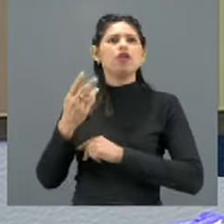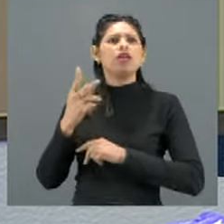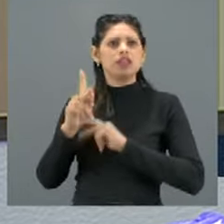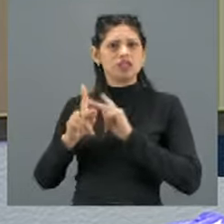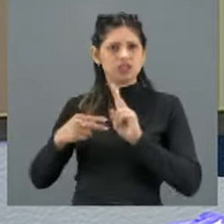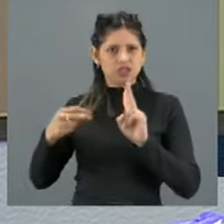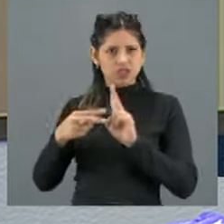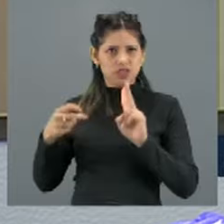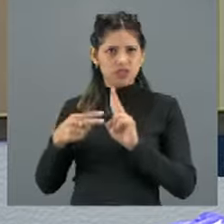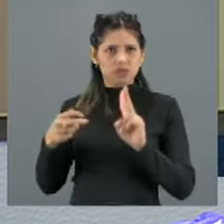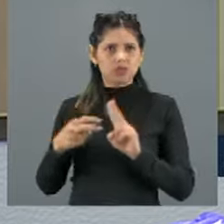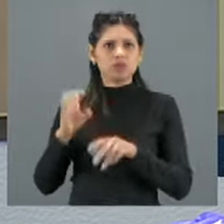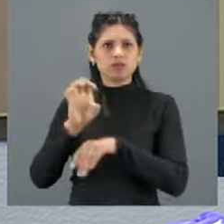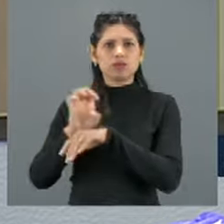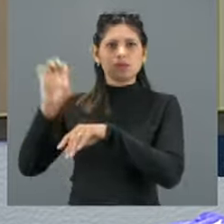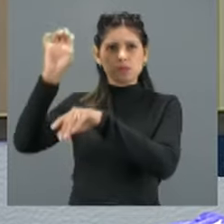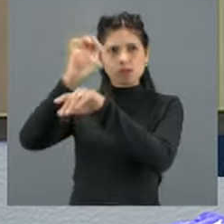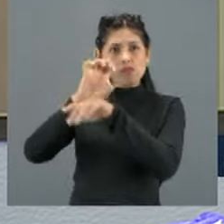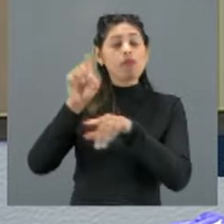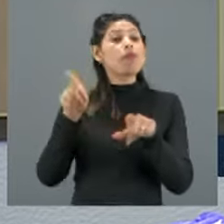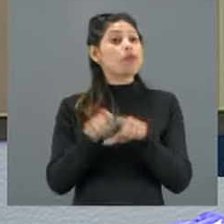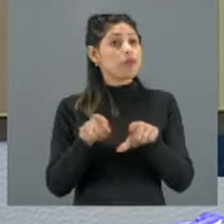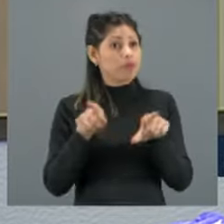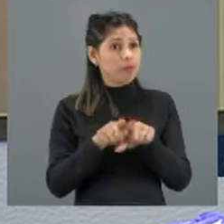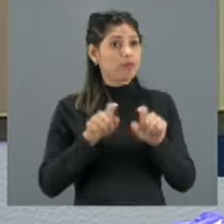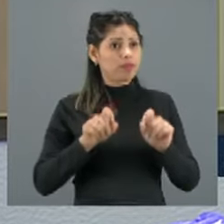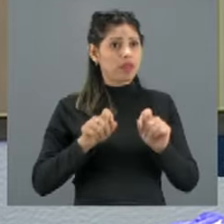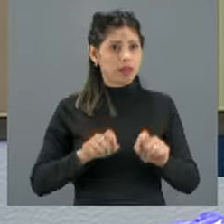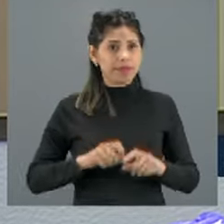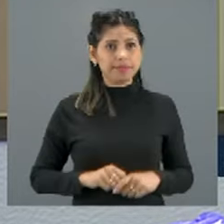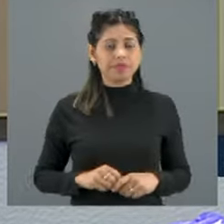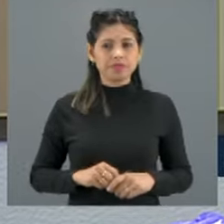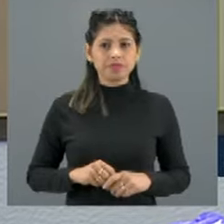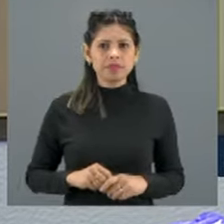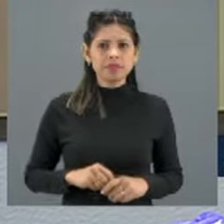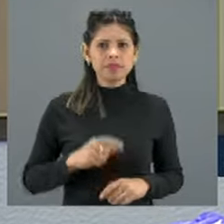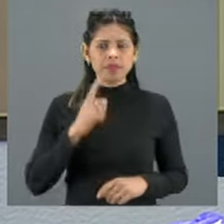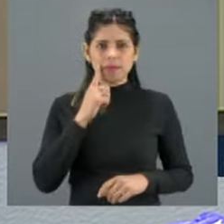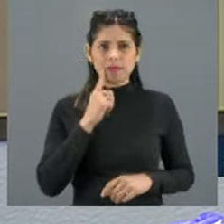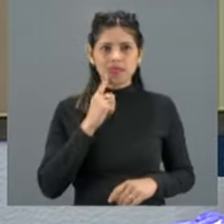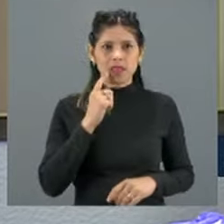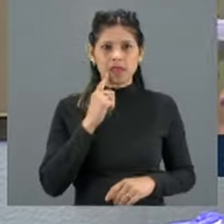Pode continuar. E também, agora,